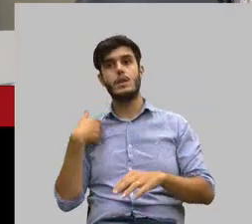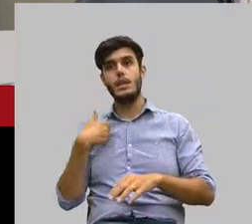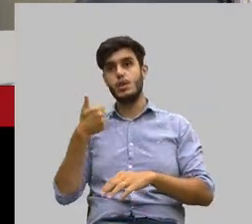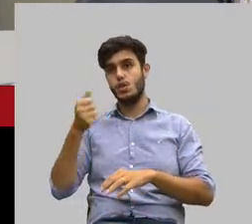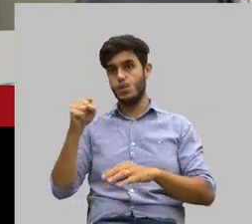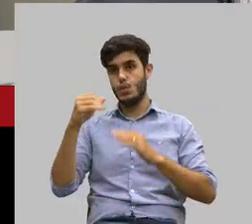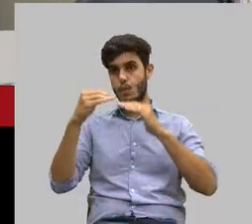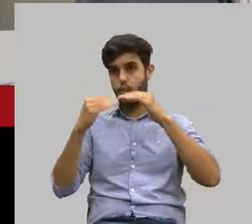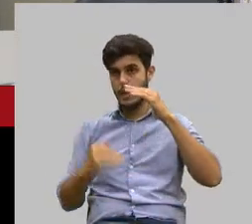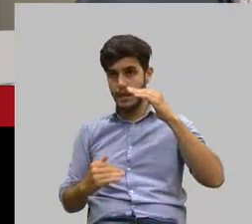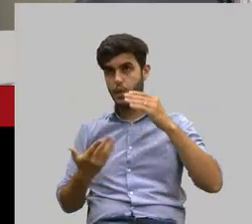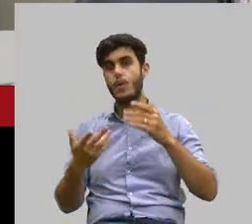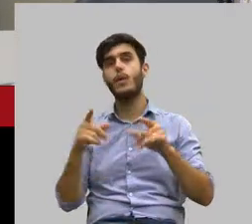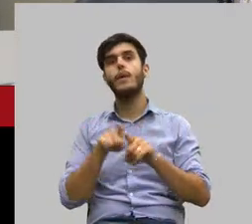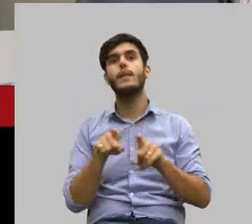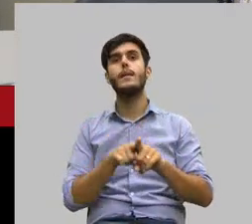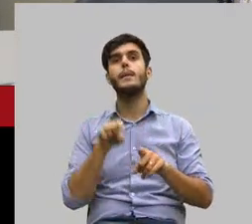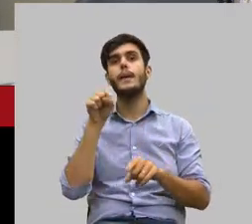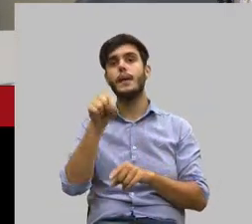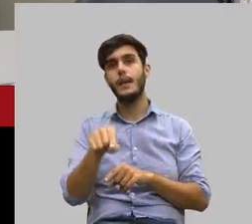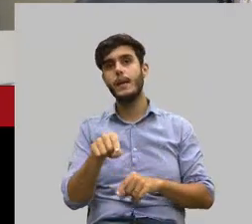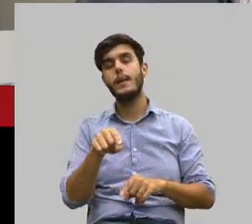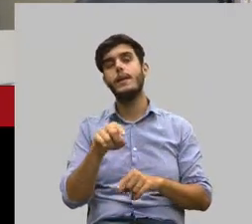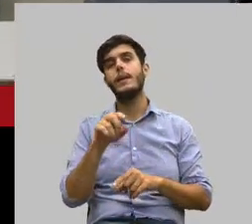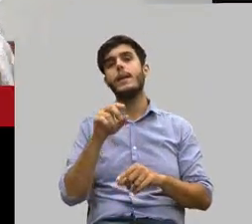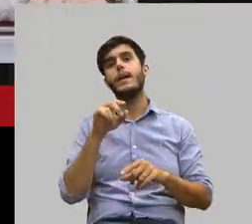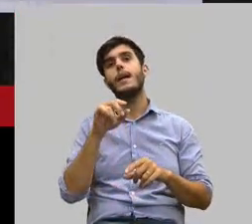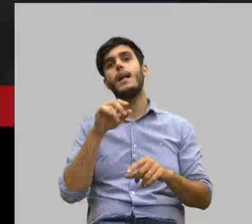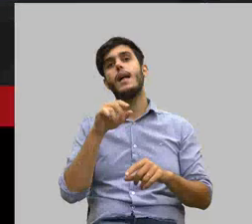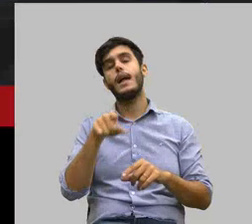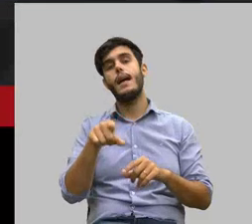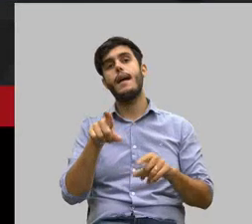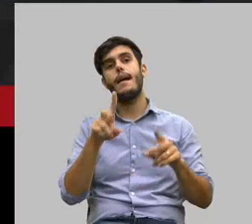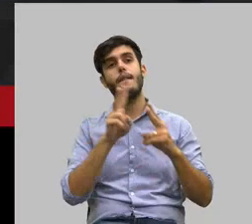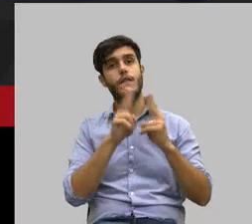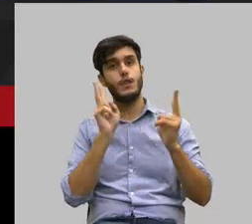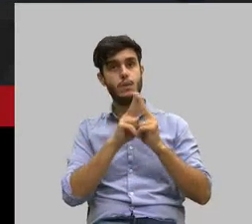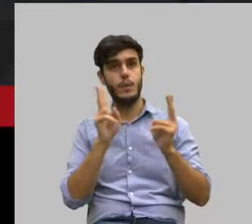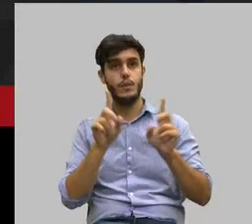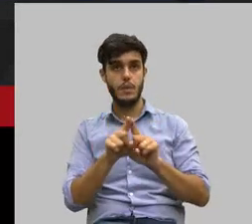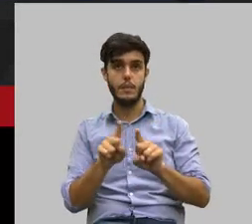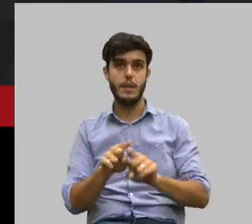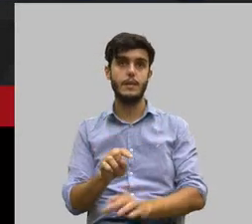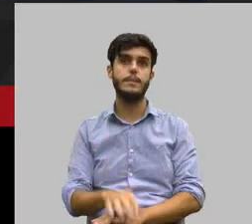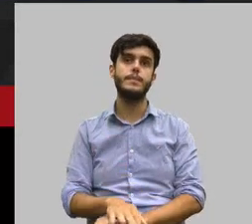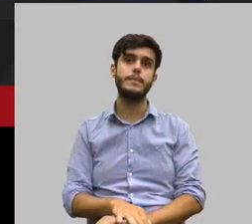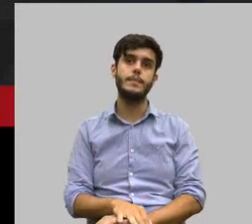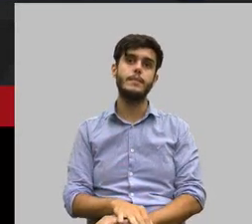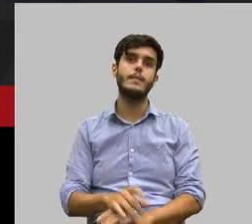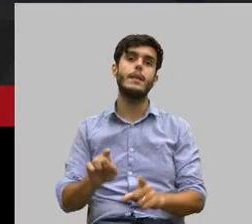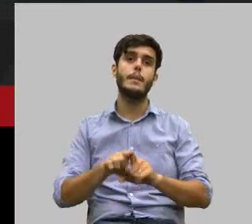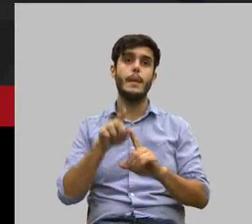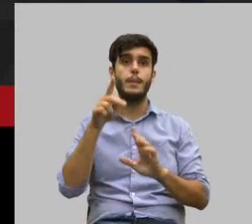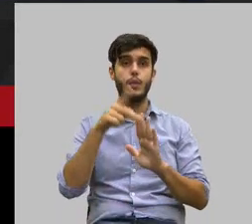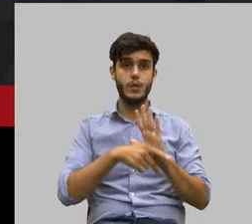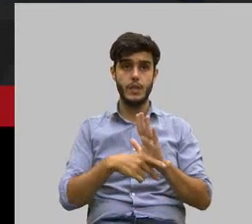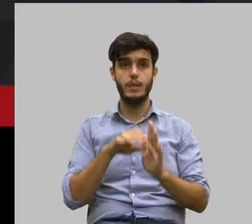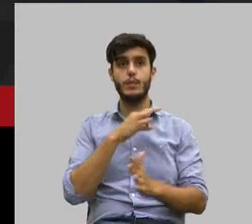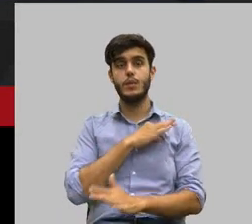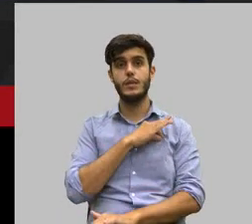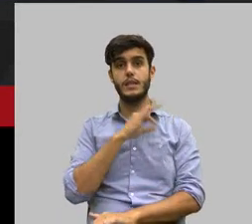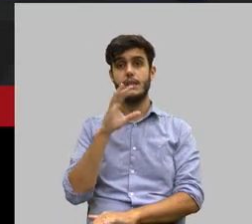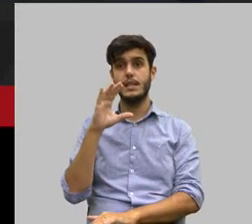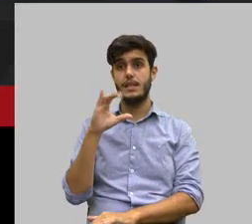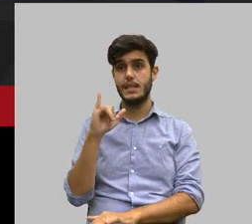também tramitando exclusivamente por meio eletrônico eh um outro projeto da Polícia Civil diz respeito à